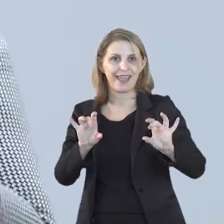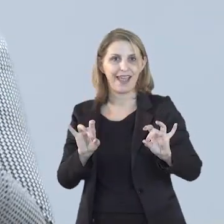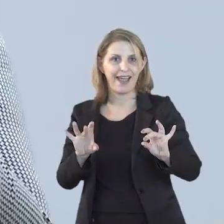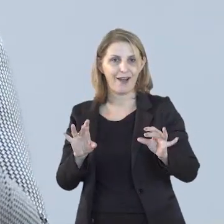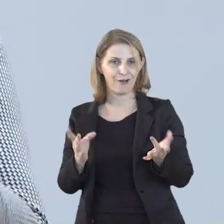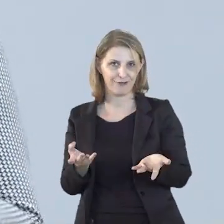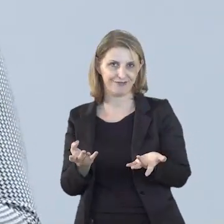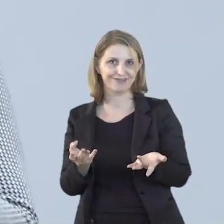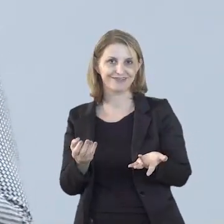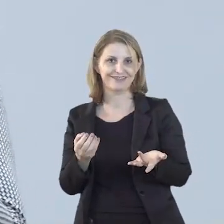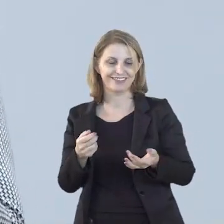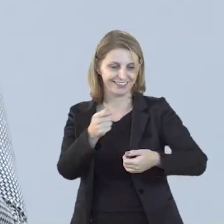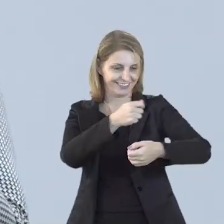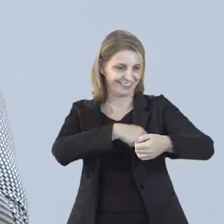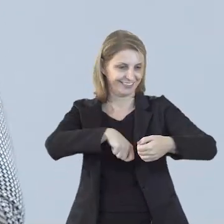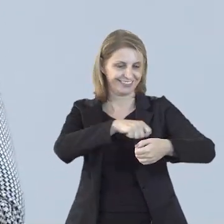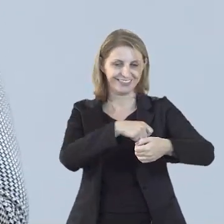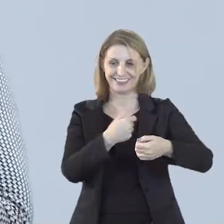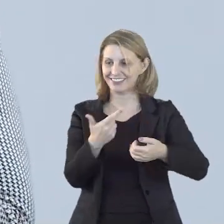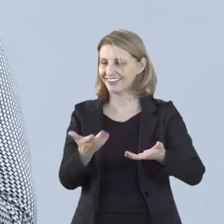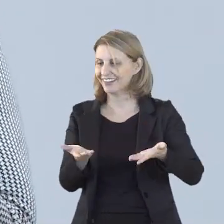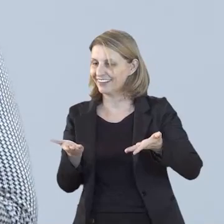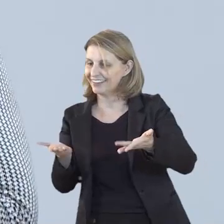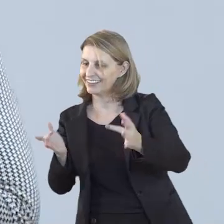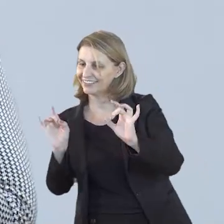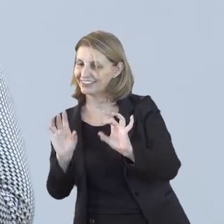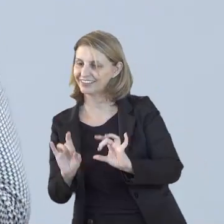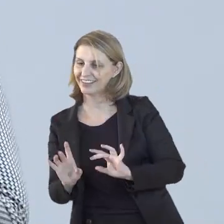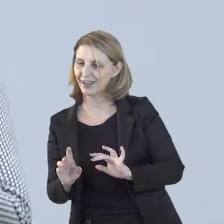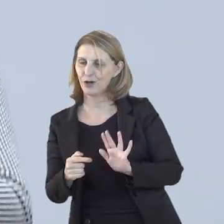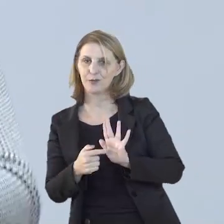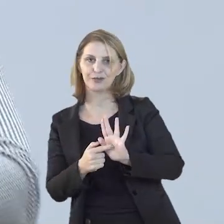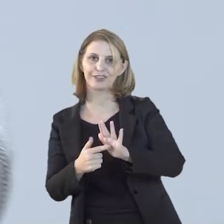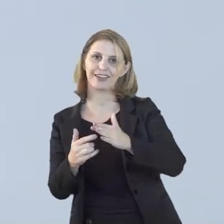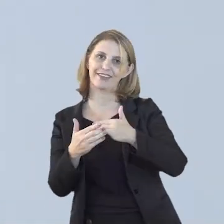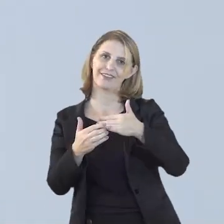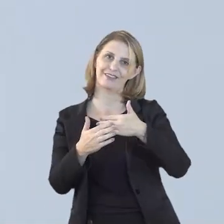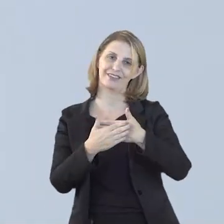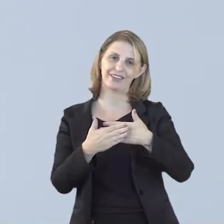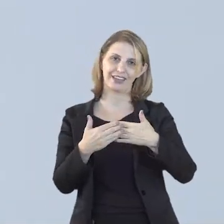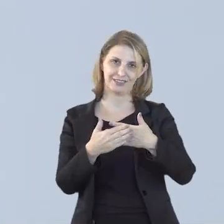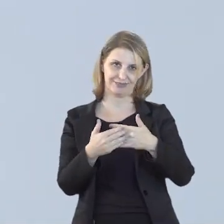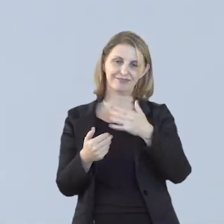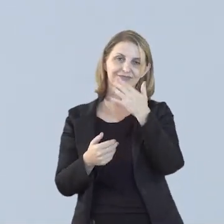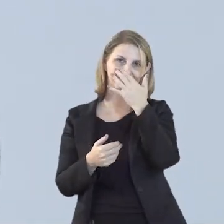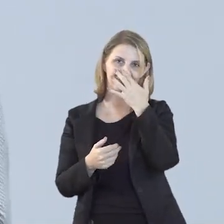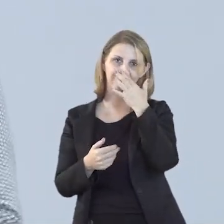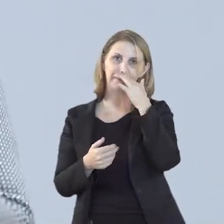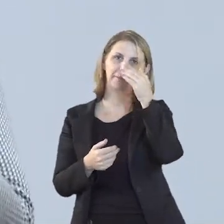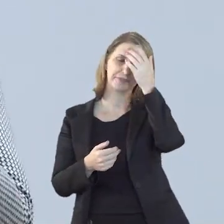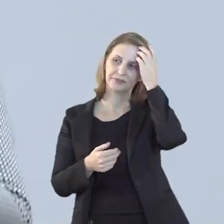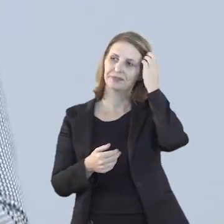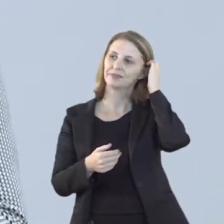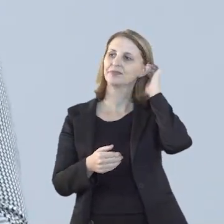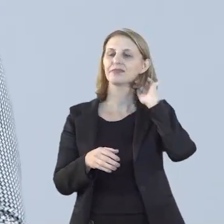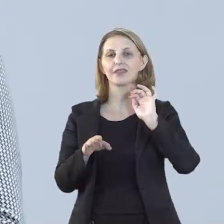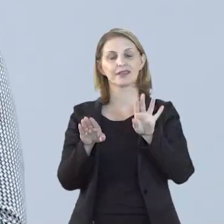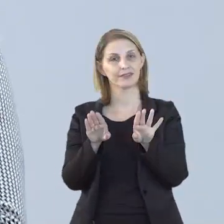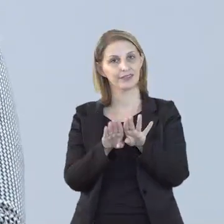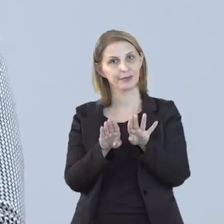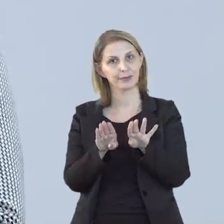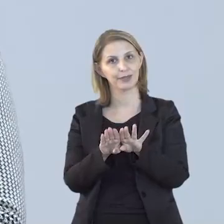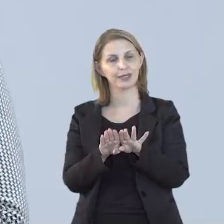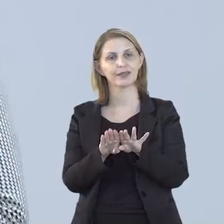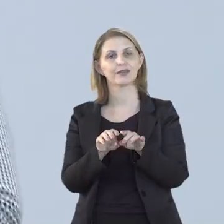a gente faz uma comida que a gente gosta para nós, ou quando a gente cozinha até para o outro também, como uma forma de